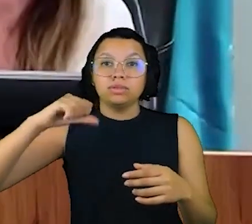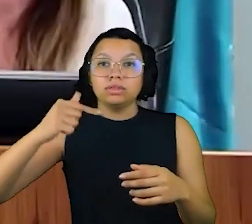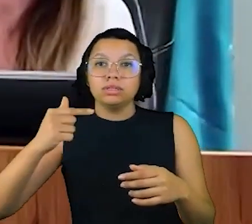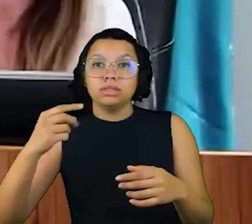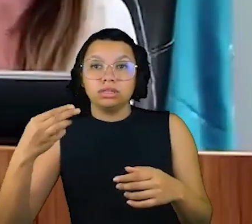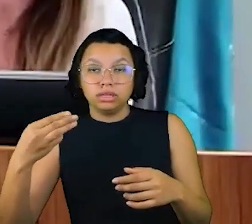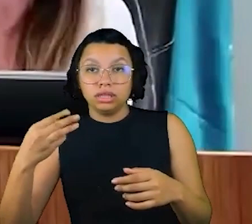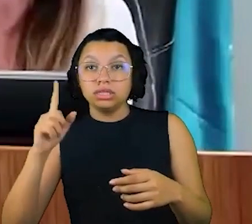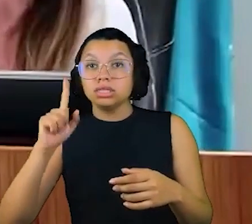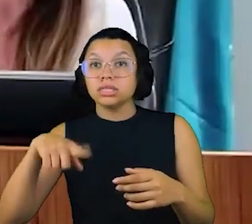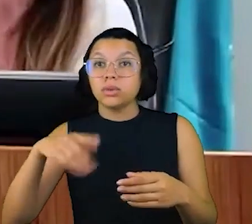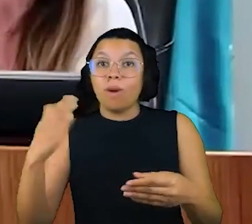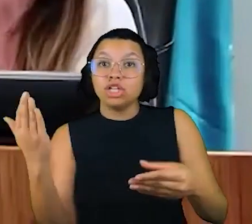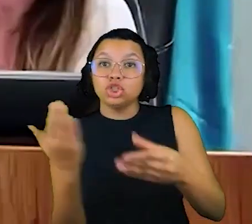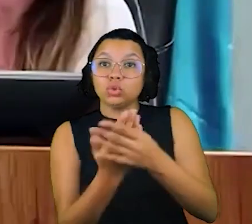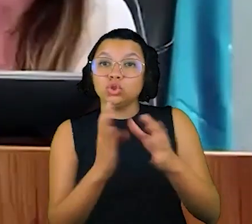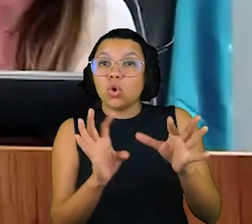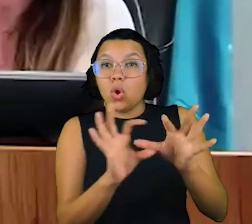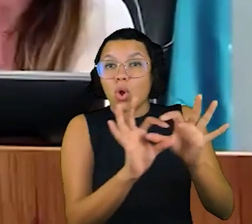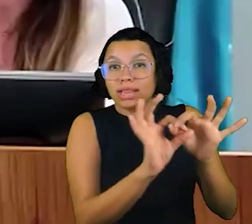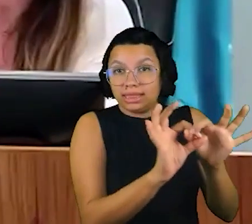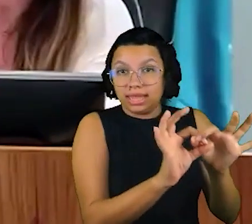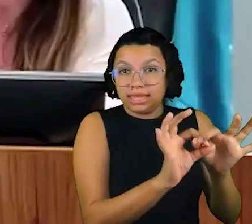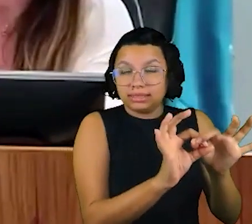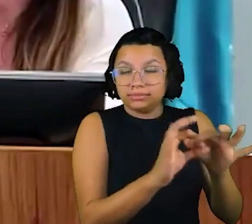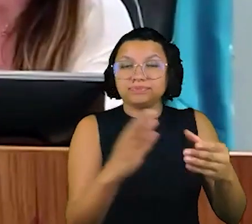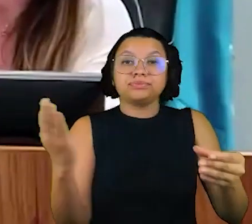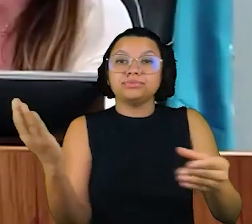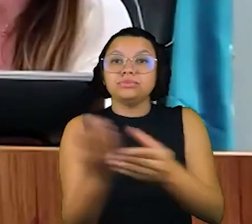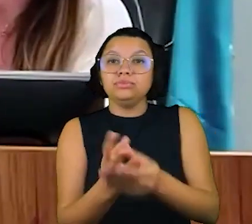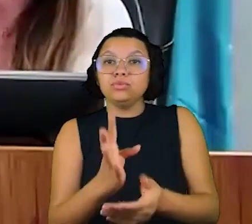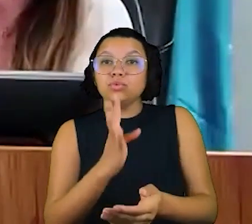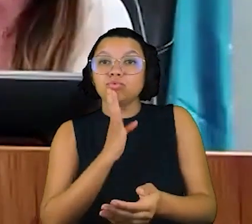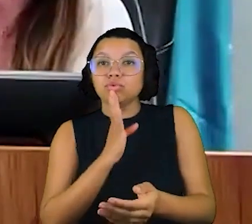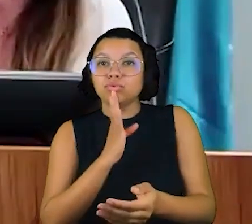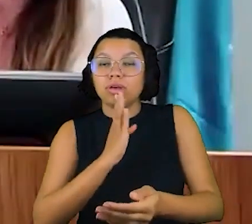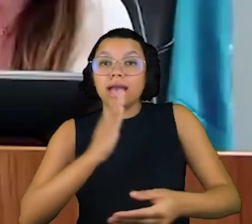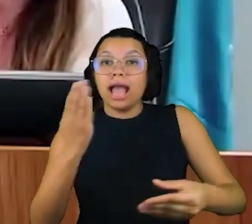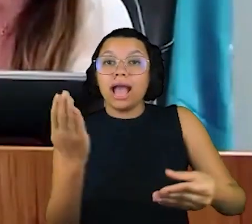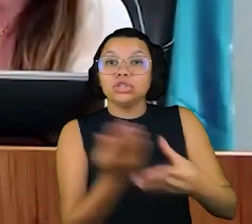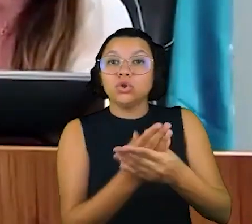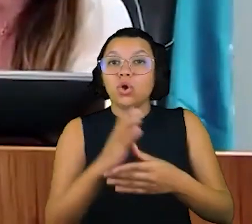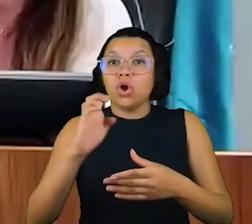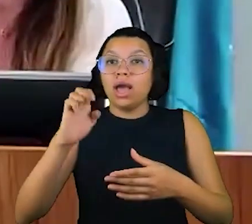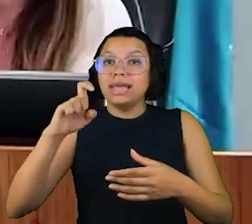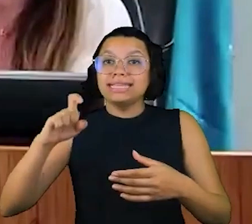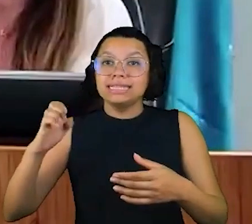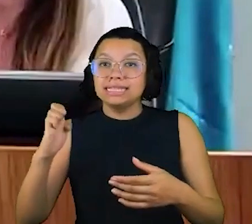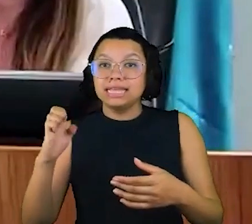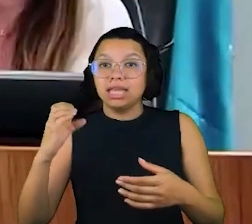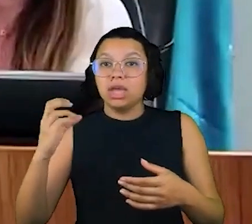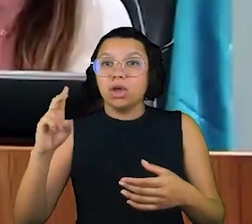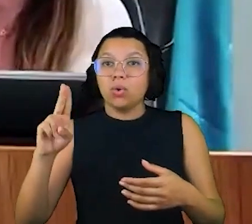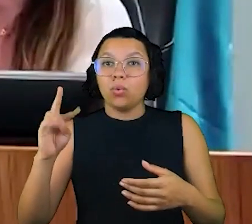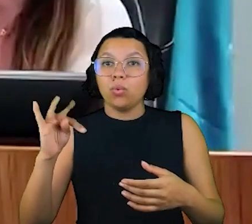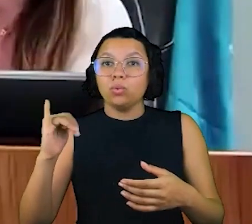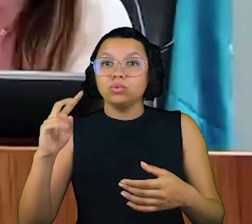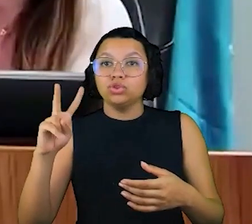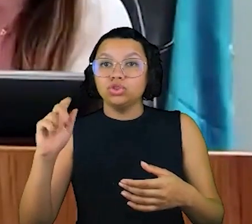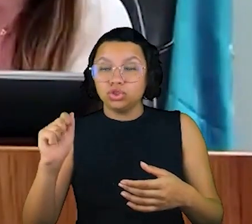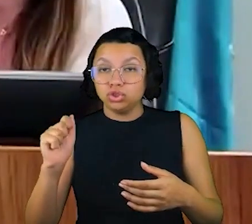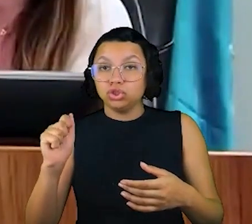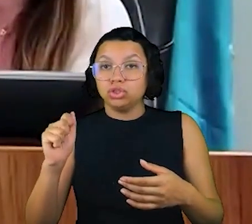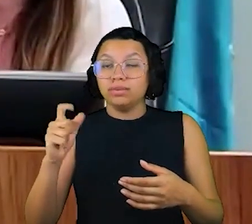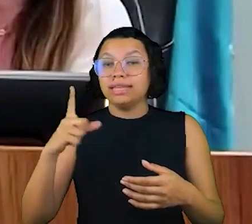são conexas ações de conhecimento e ações